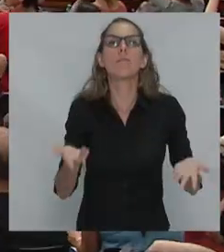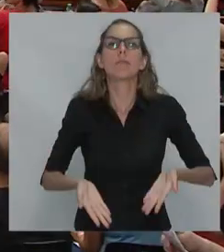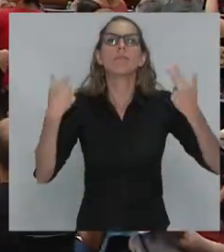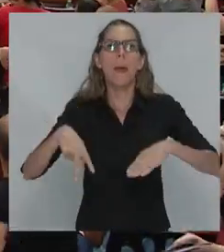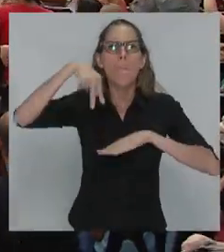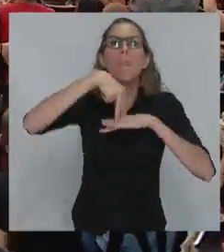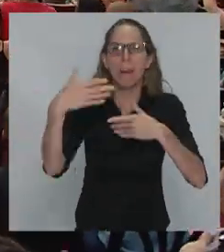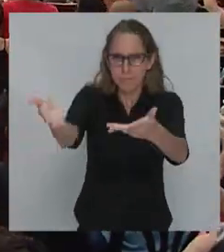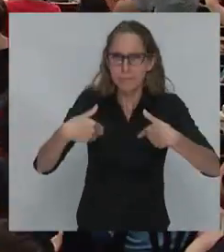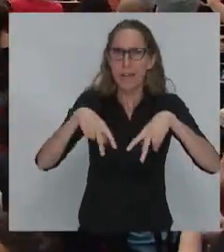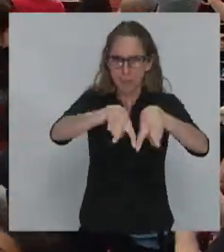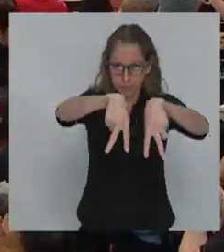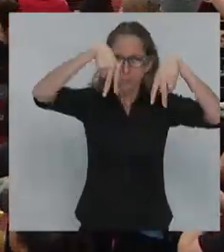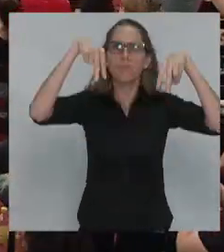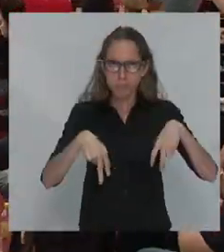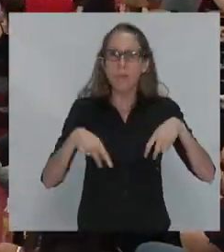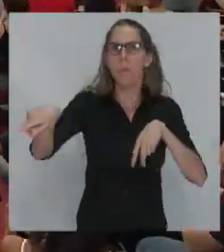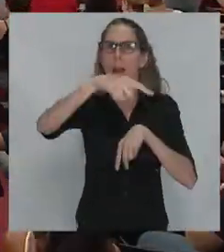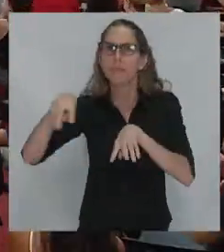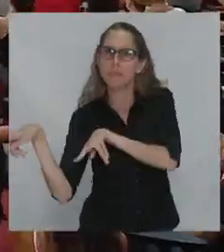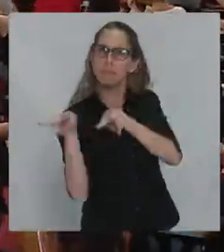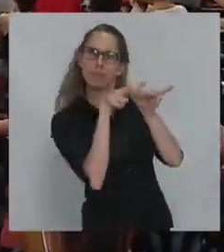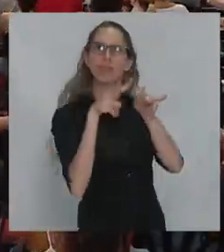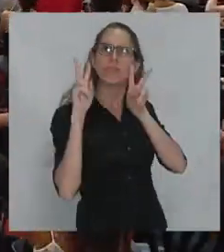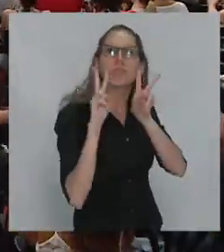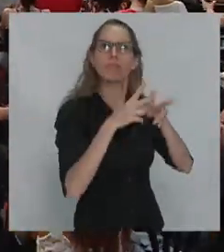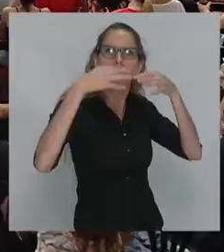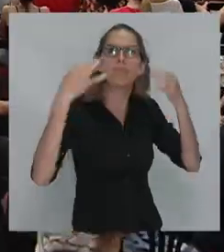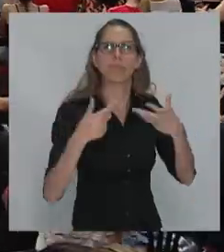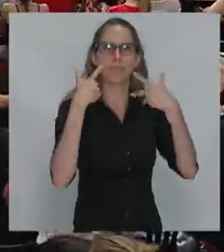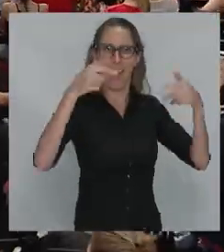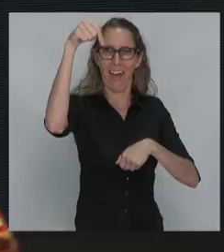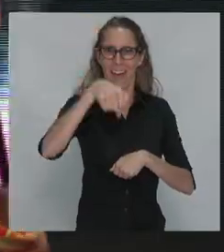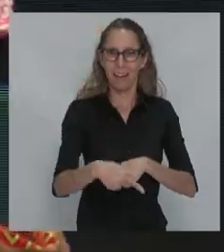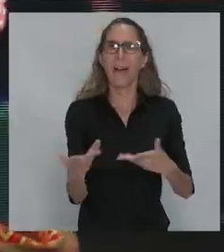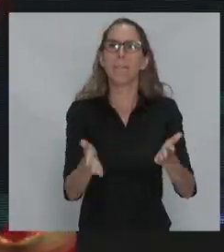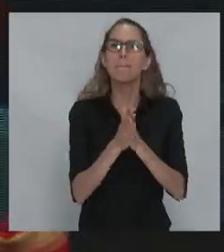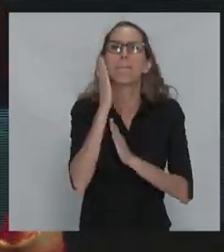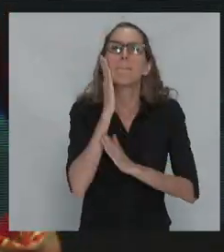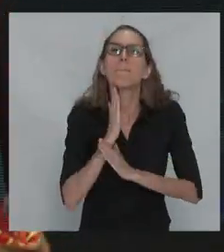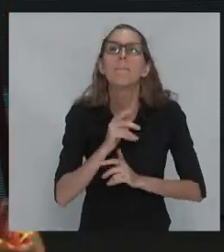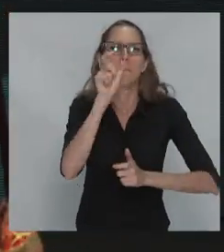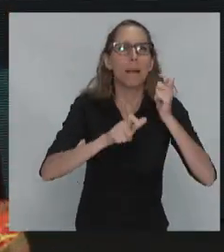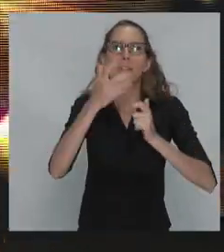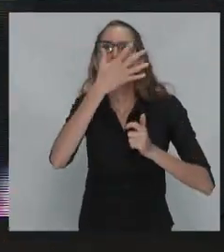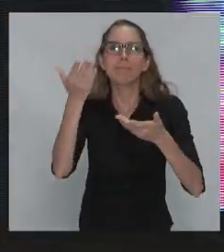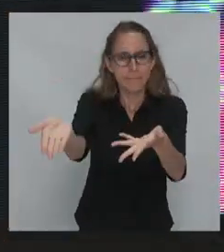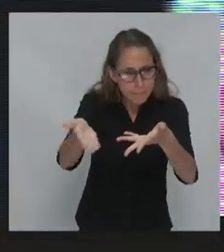ser visibilizados nessa conferência. Por favor, com muita